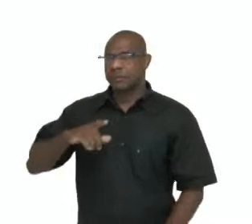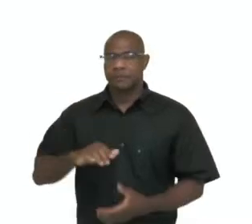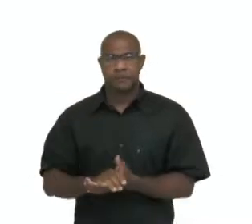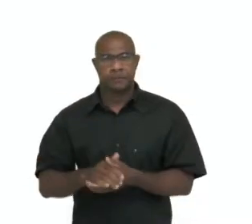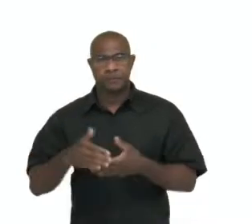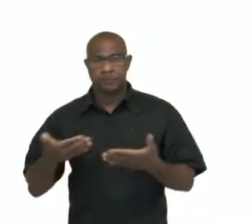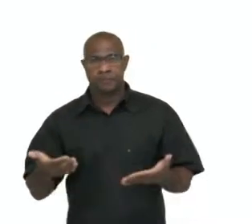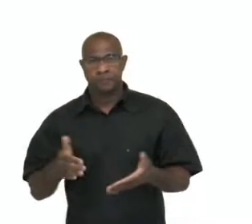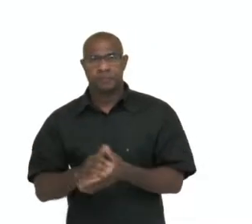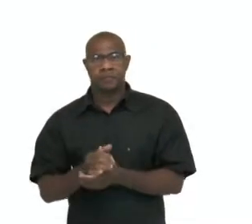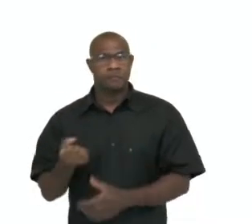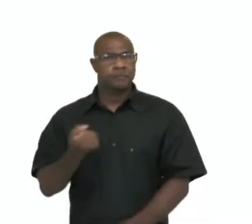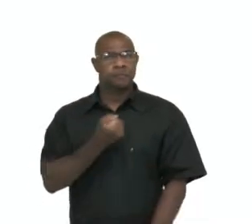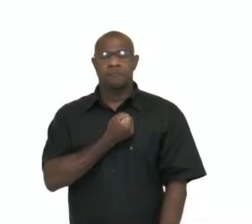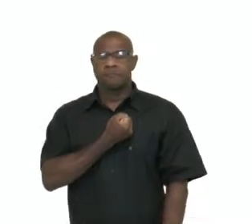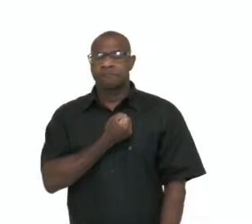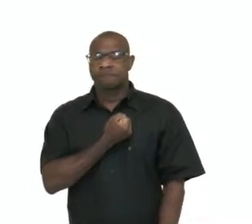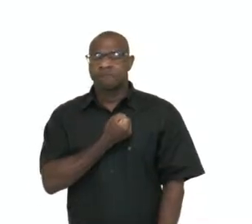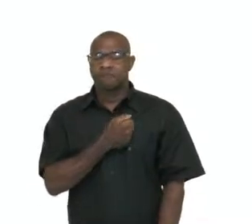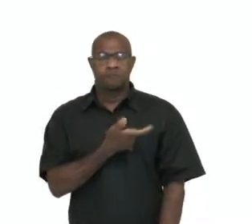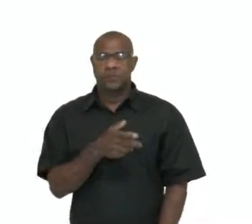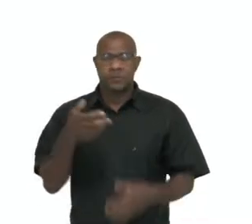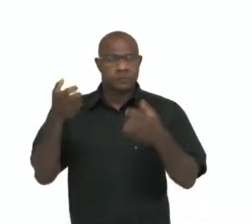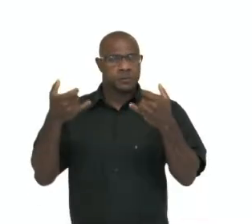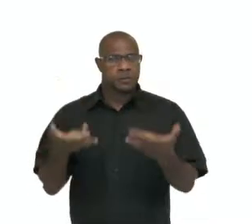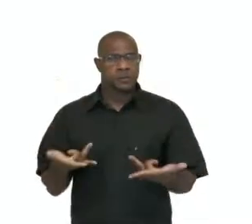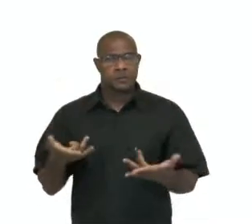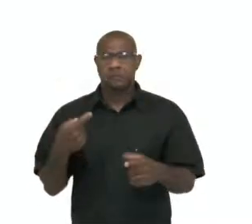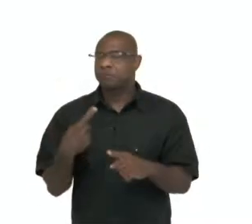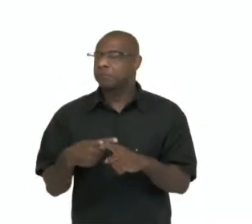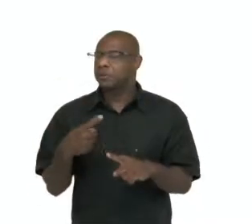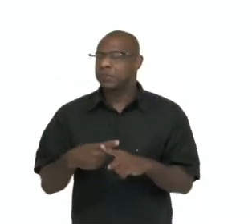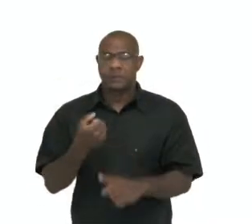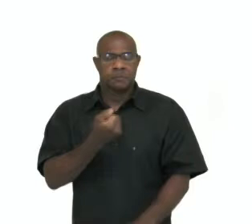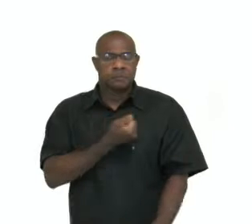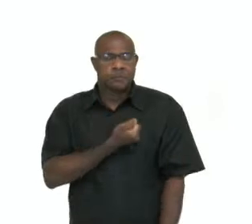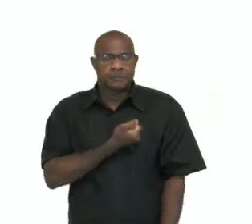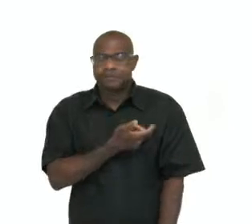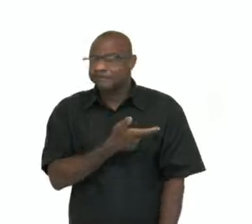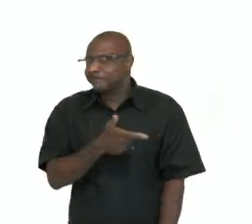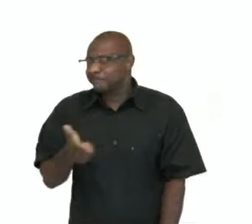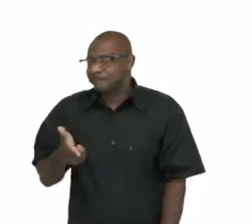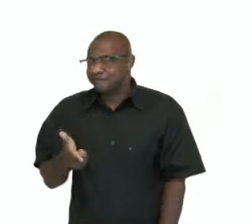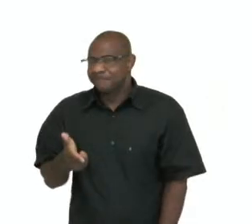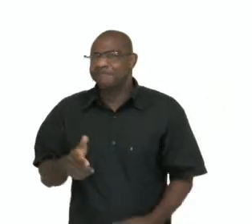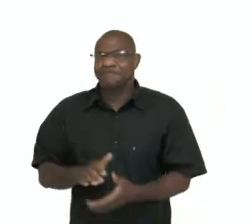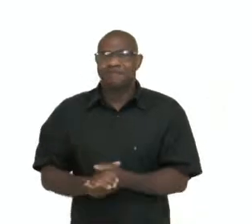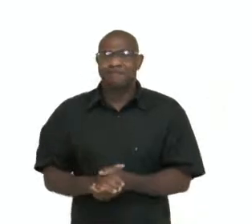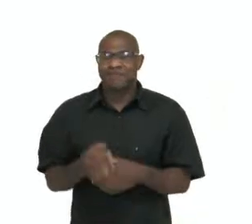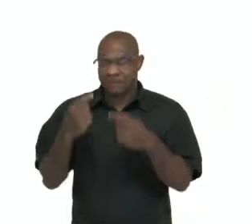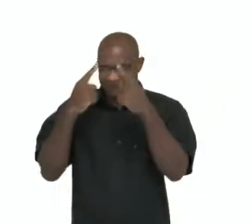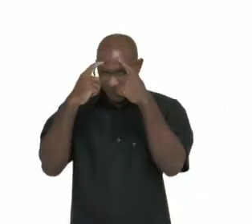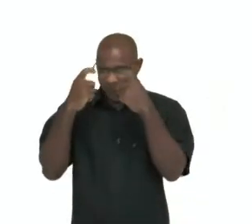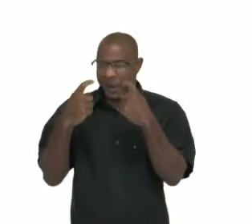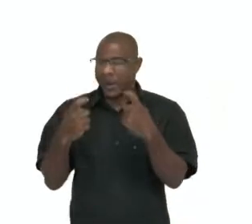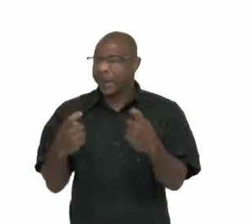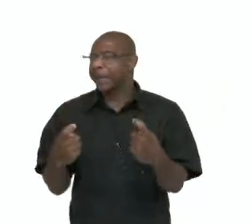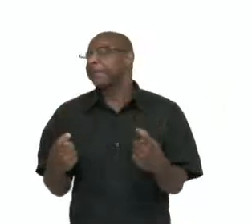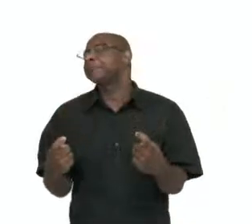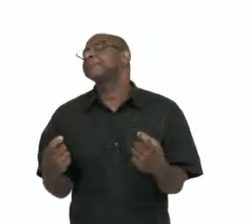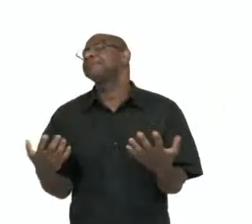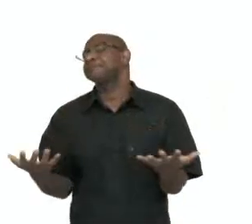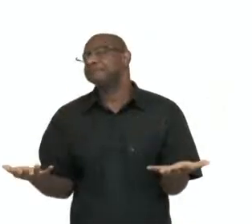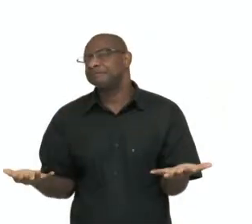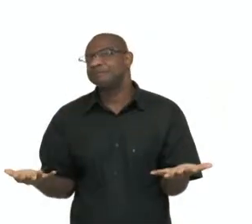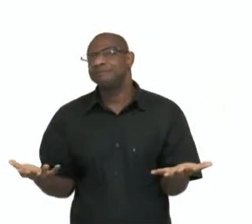Que se matou sem explicações aparentes, num ato intempestivo e de uma violência assustadora. Que